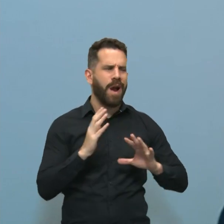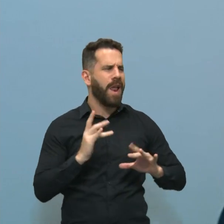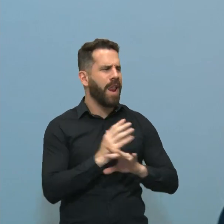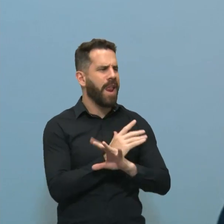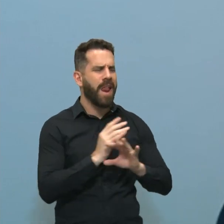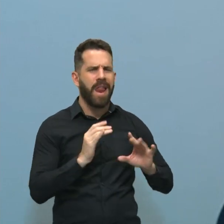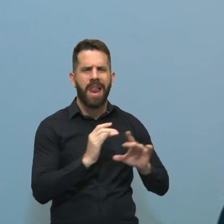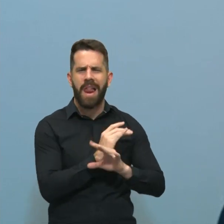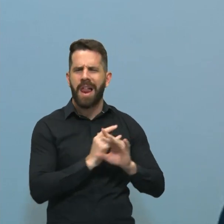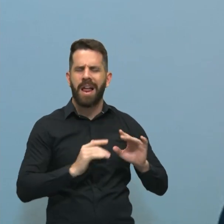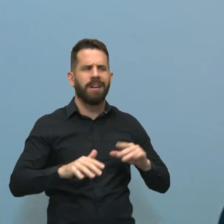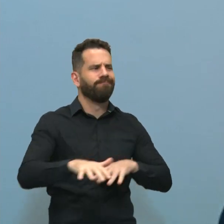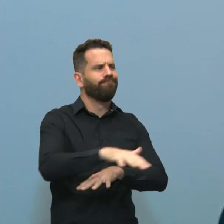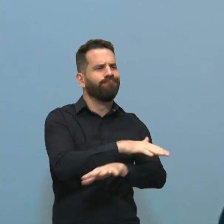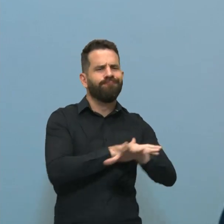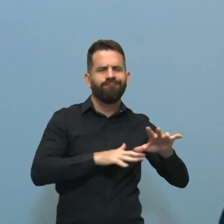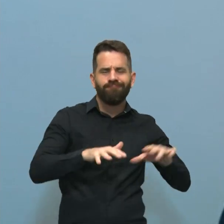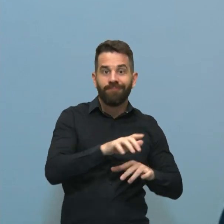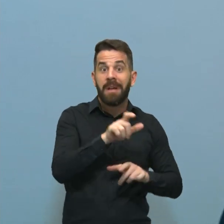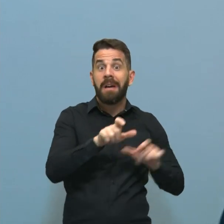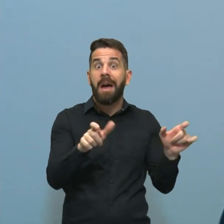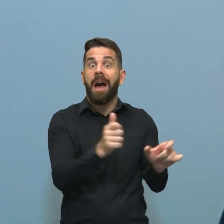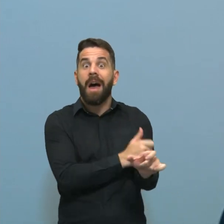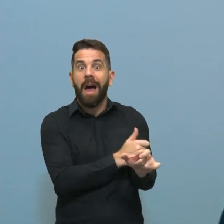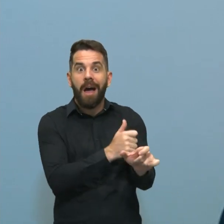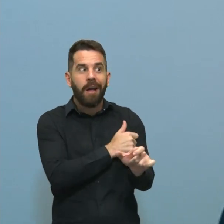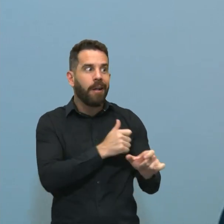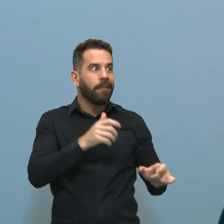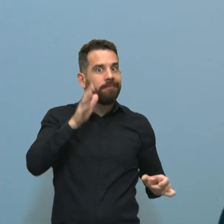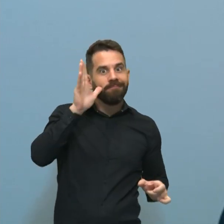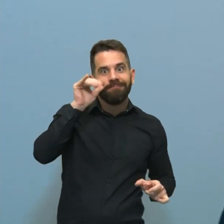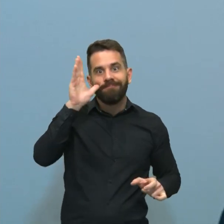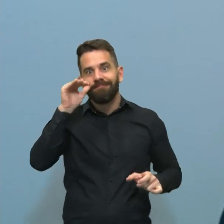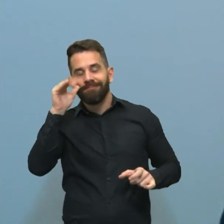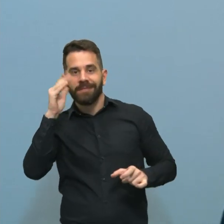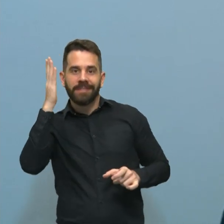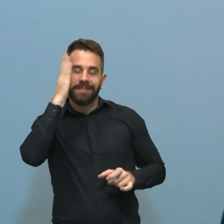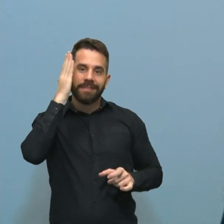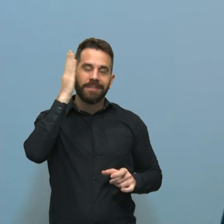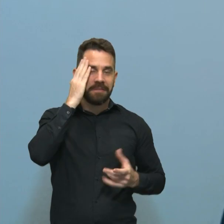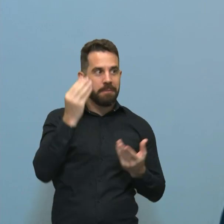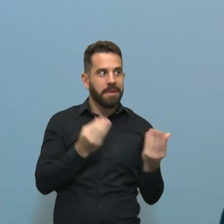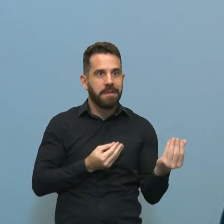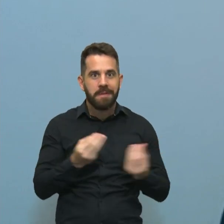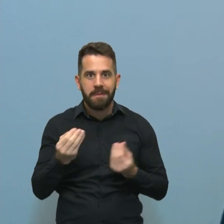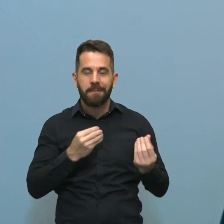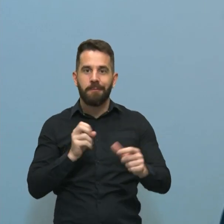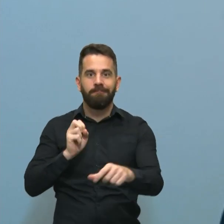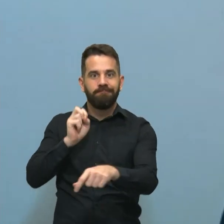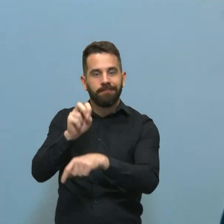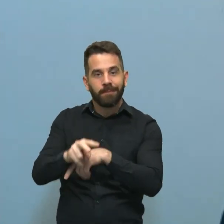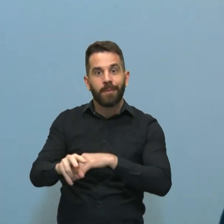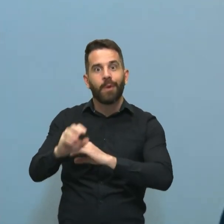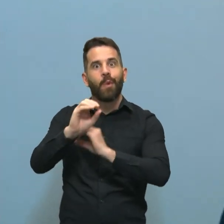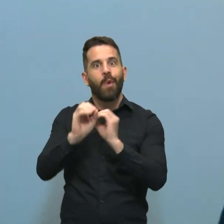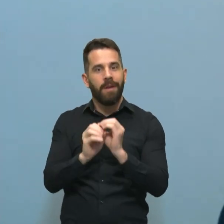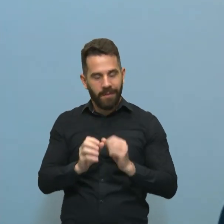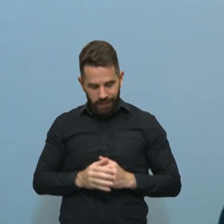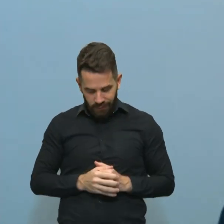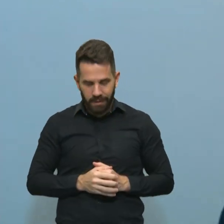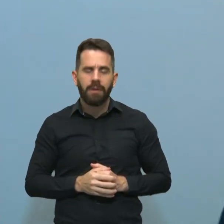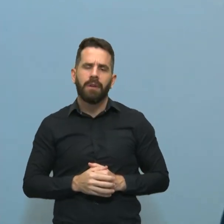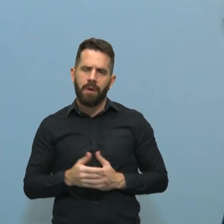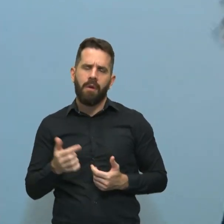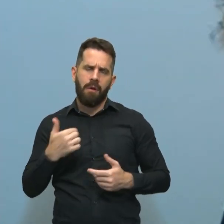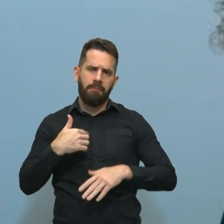para o UFG. Estamos aqui exatamente para poder esclarecer um pouco mais esses estudantes sobre essas possibilidades, né? Então,